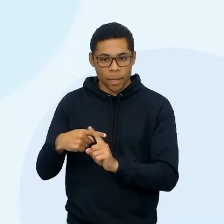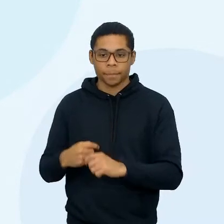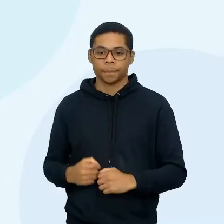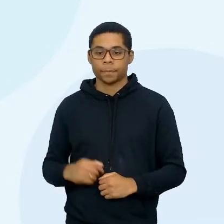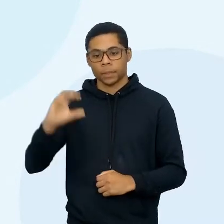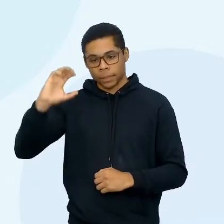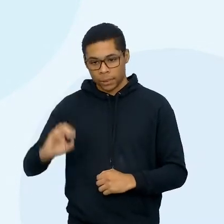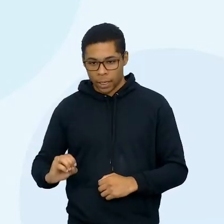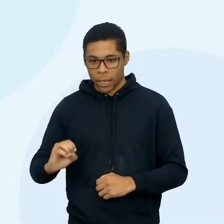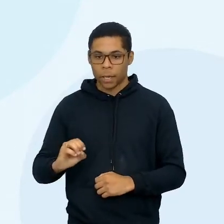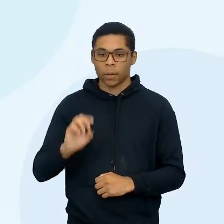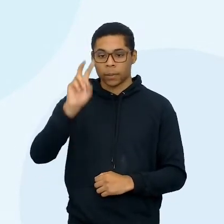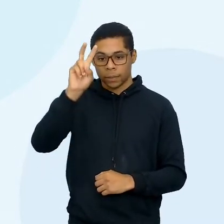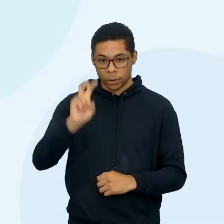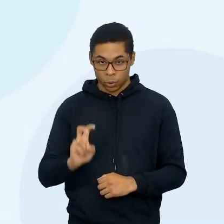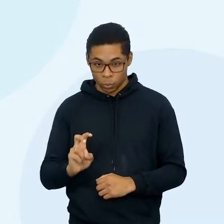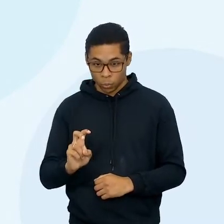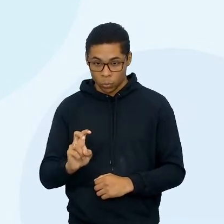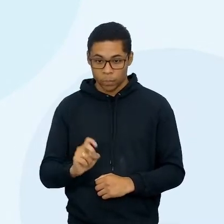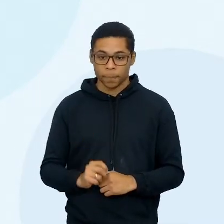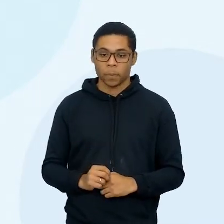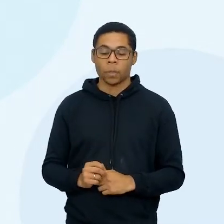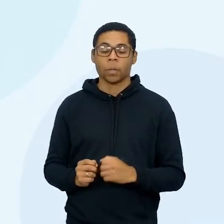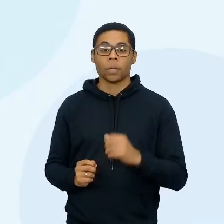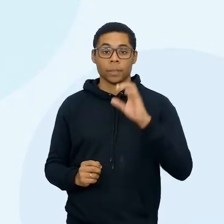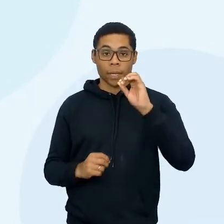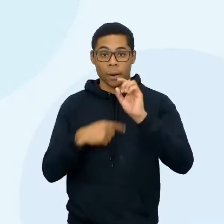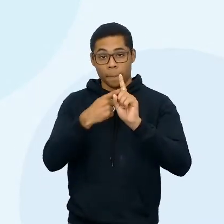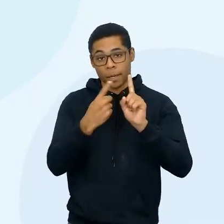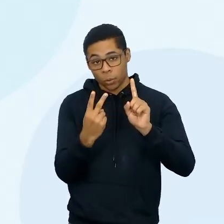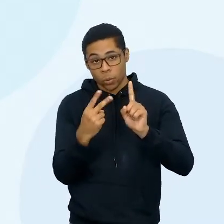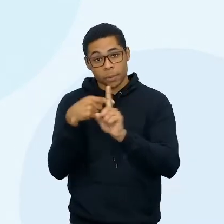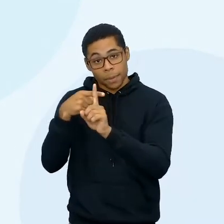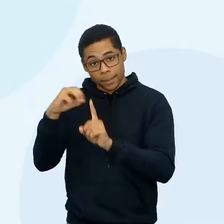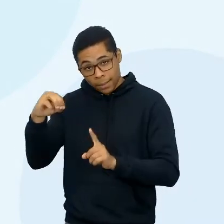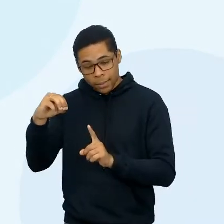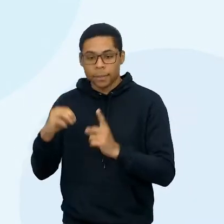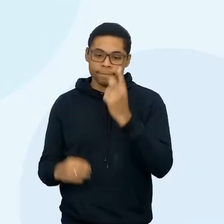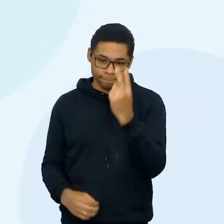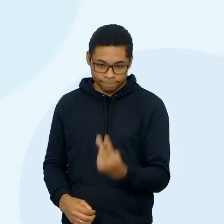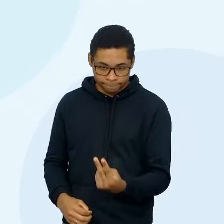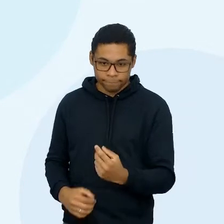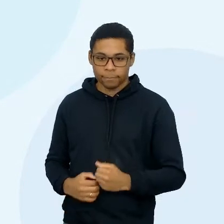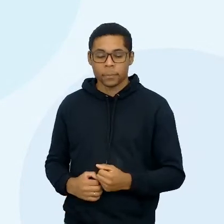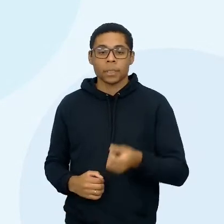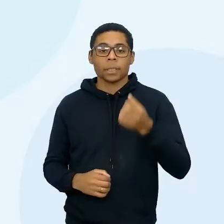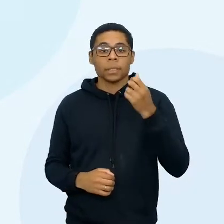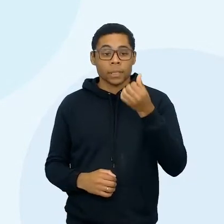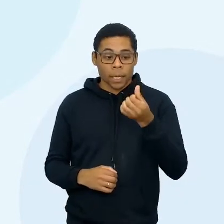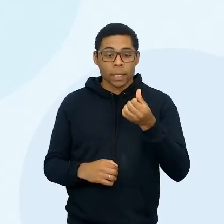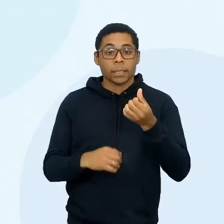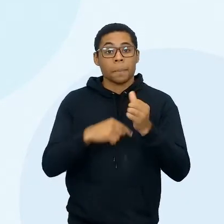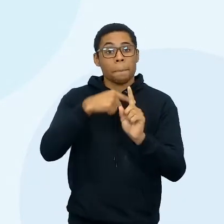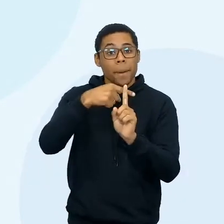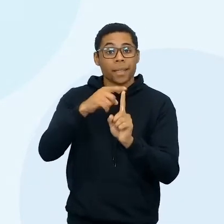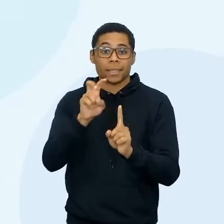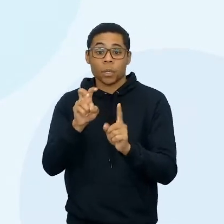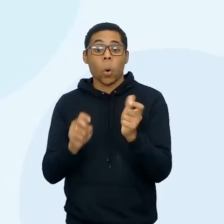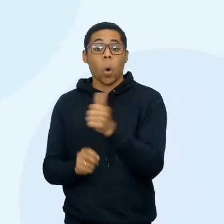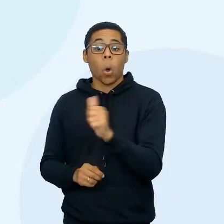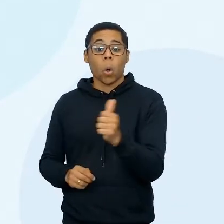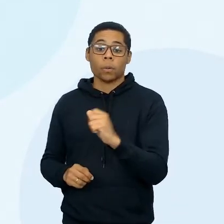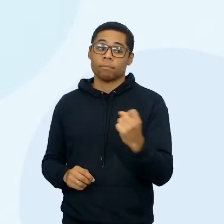dar 0, aqui vai dar 0 mais 5 dá 5. 0 mais 2 vai dar 2. 5 com 6, dá